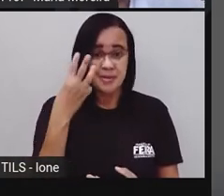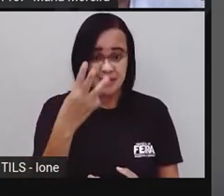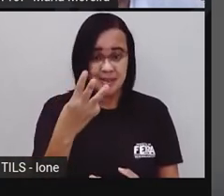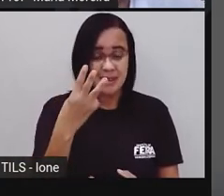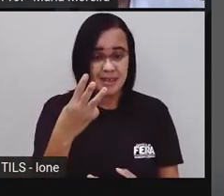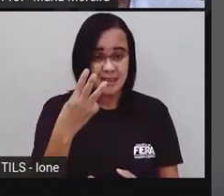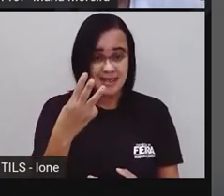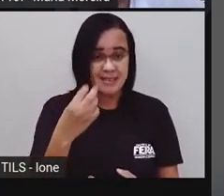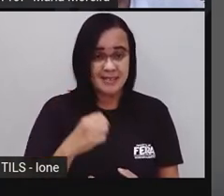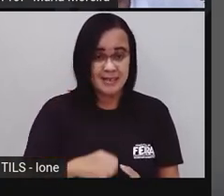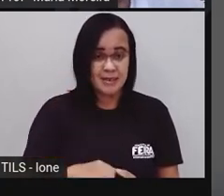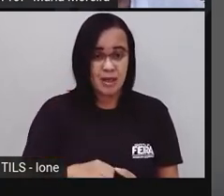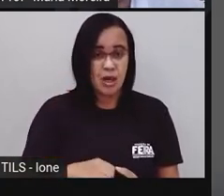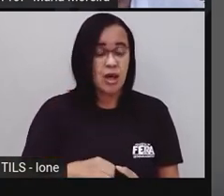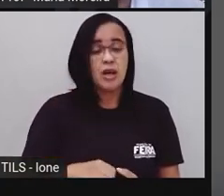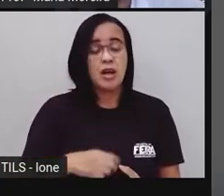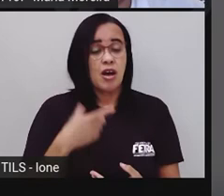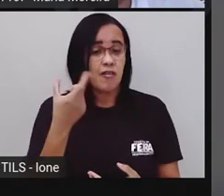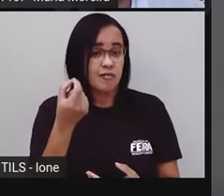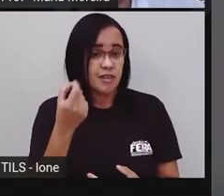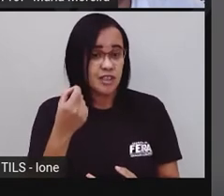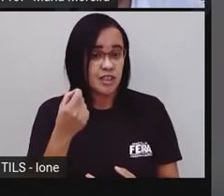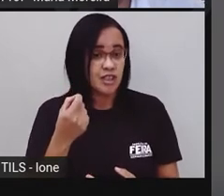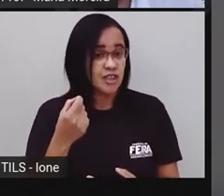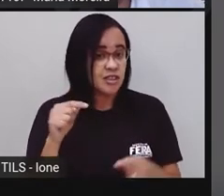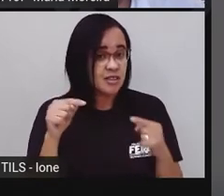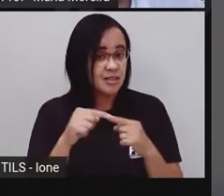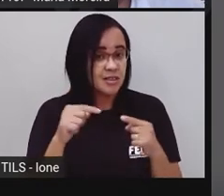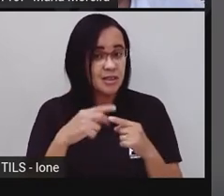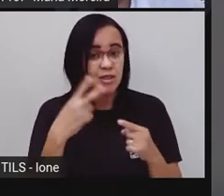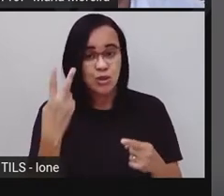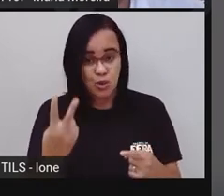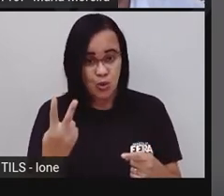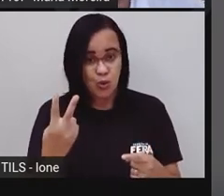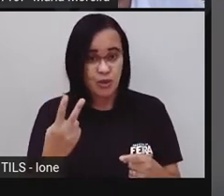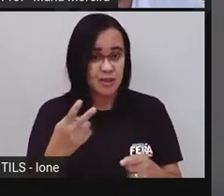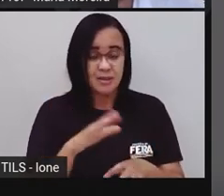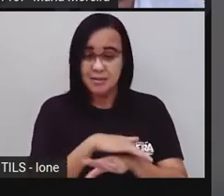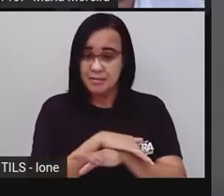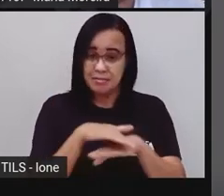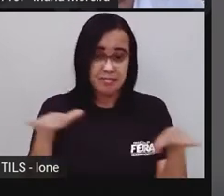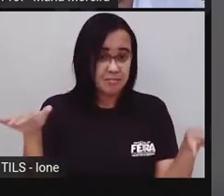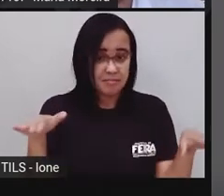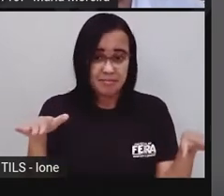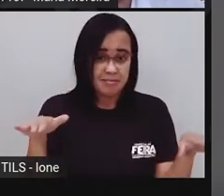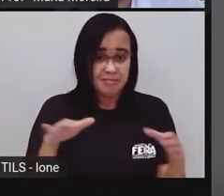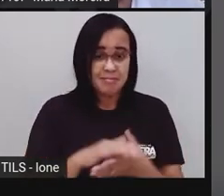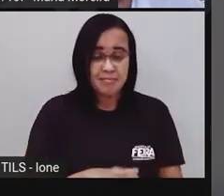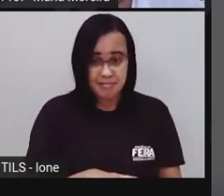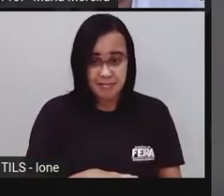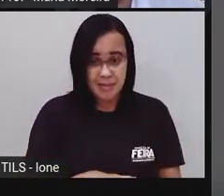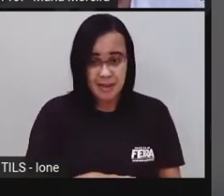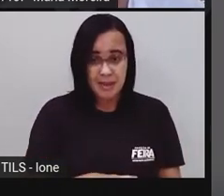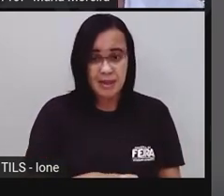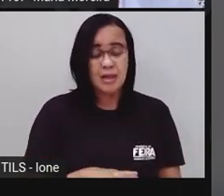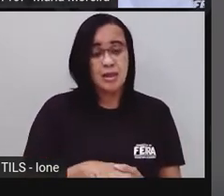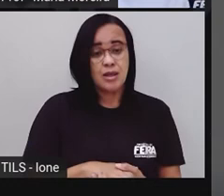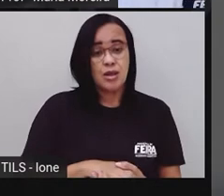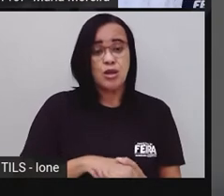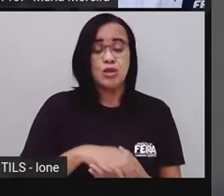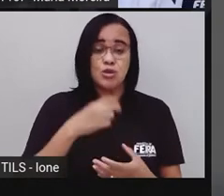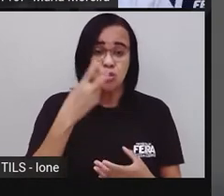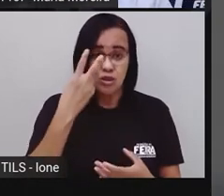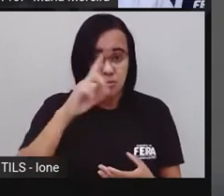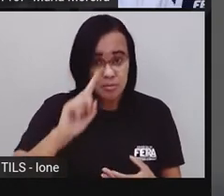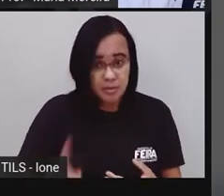Quantas dezenas dois tem alguma unidade não então tudo isso aqui que a própria de conta é igual a